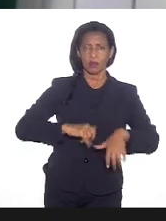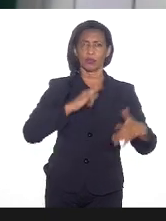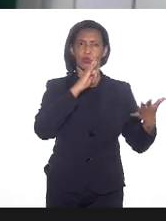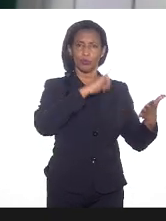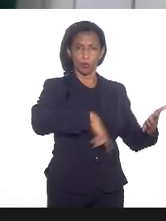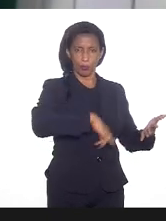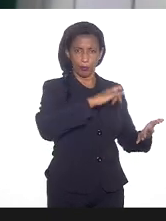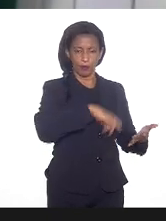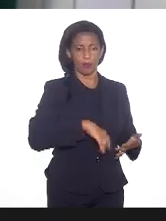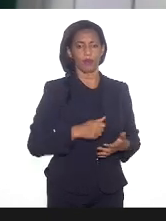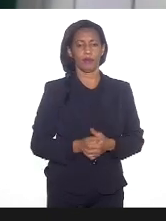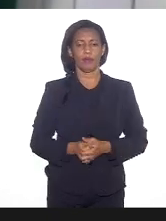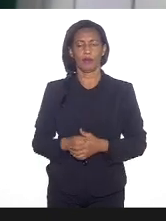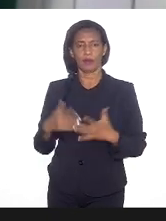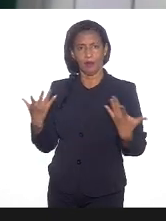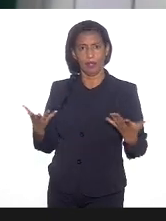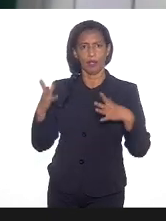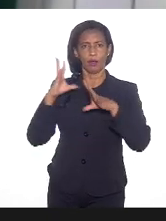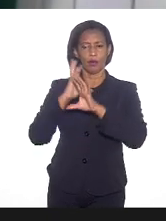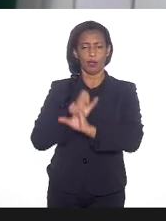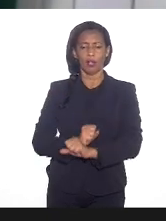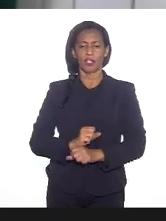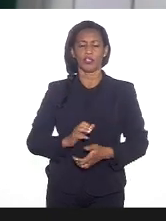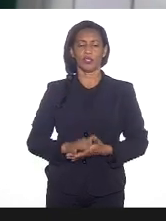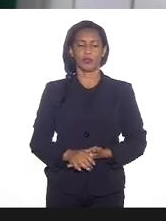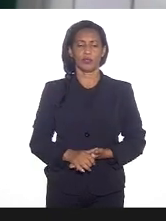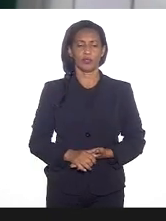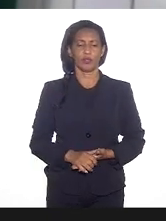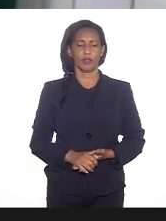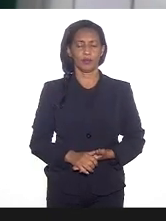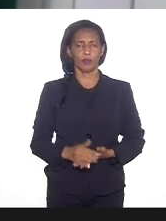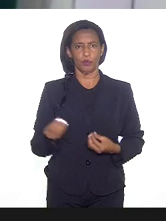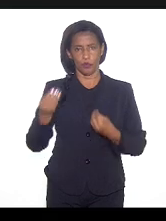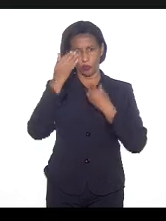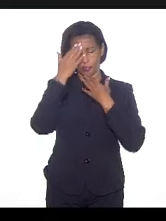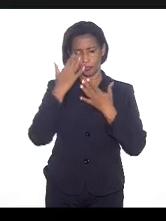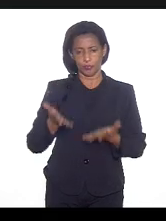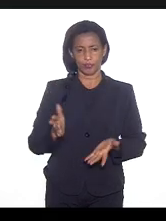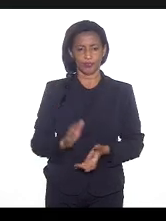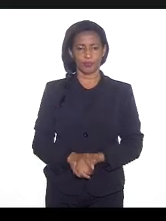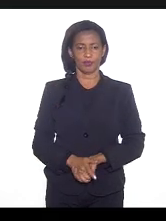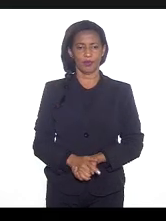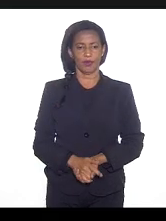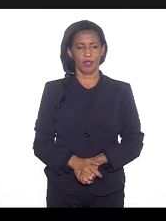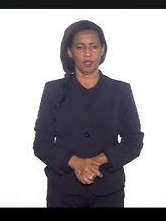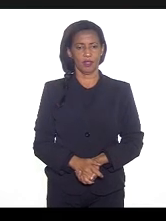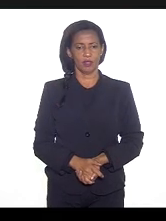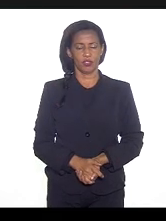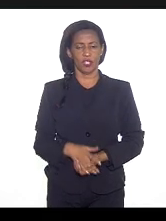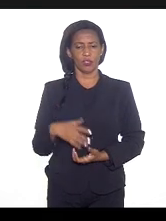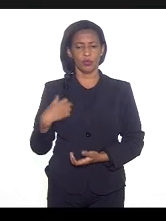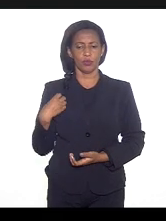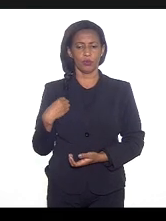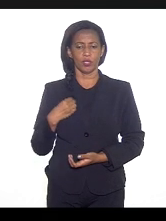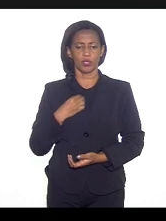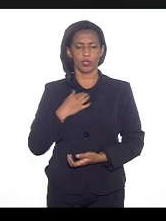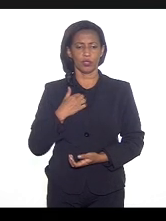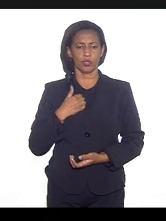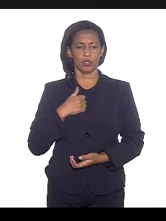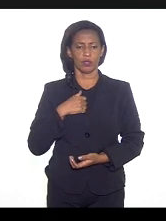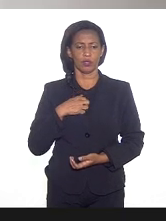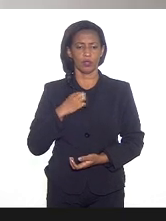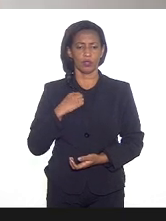enfim, e aí concluo essa apresentação inicial. Muito obrigado. Obrigado, deputado Valdeque Carneiro. Sem